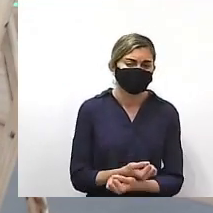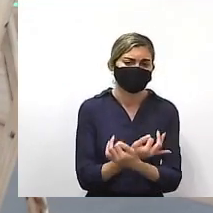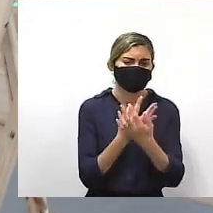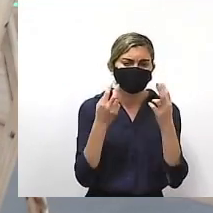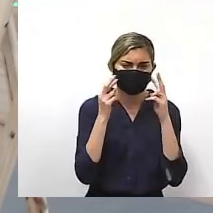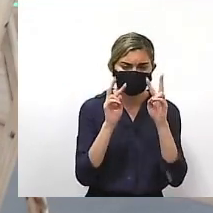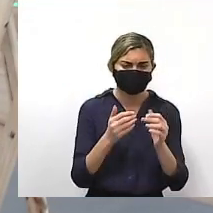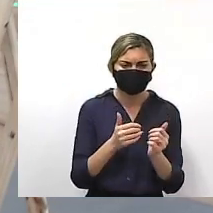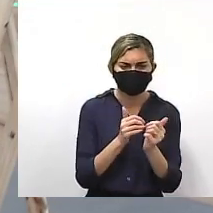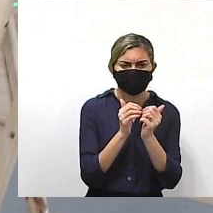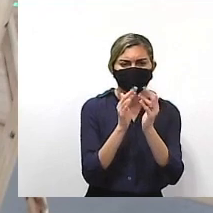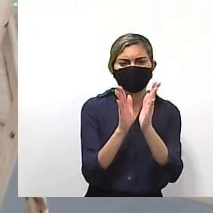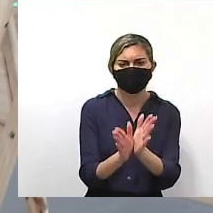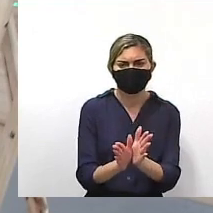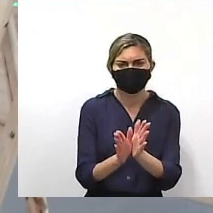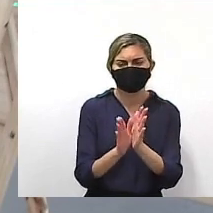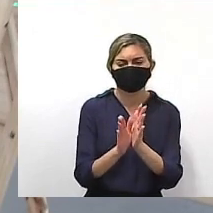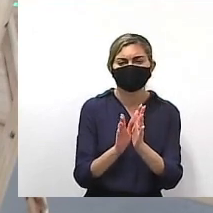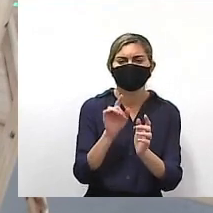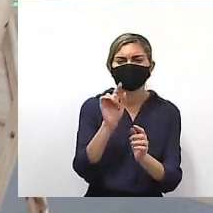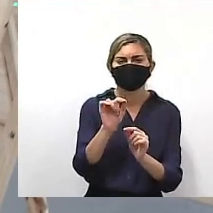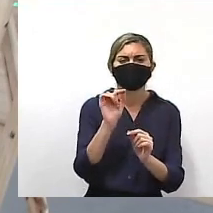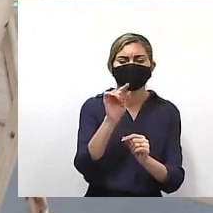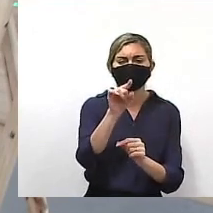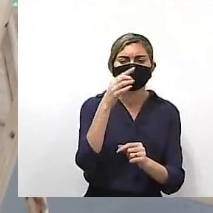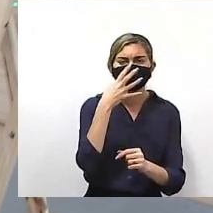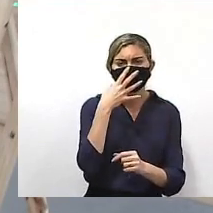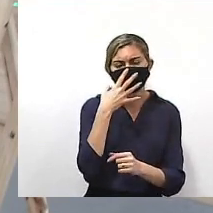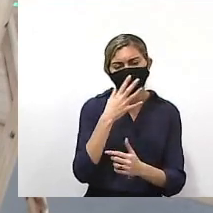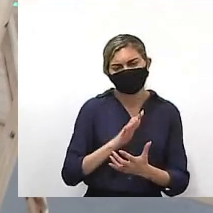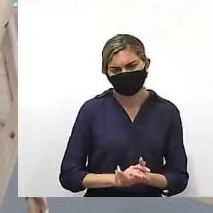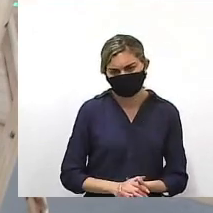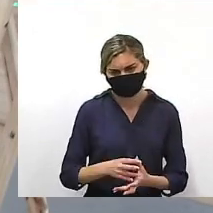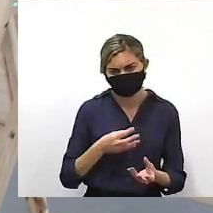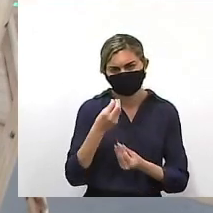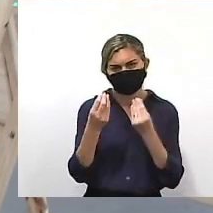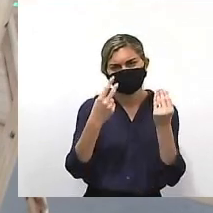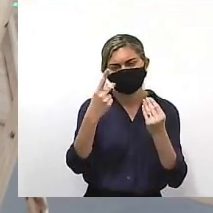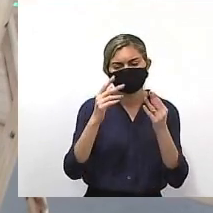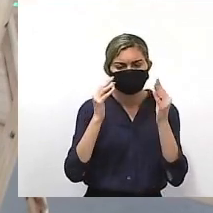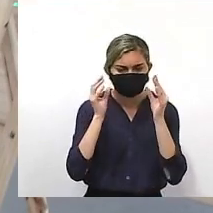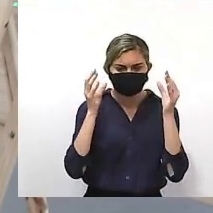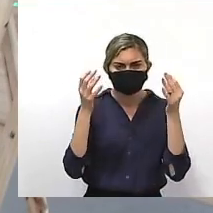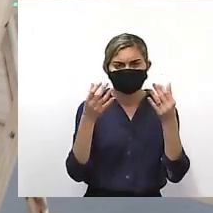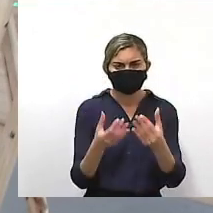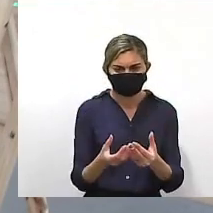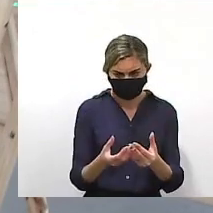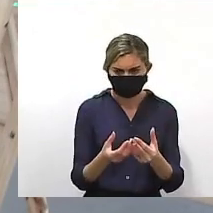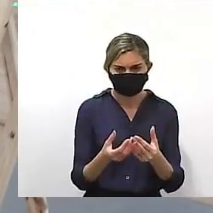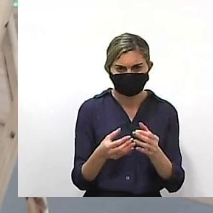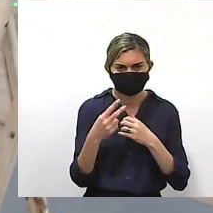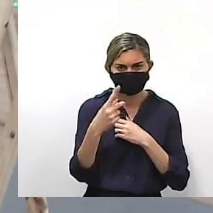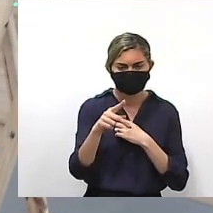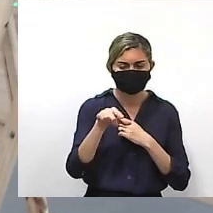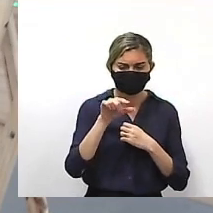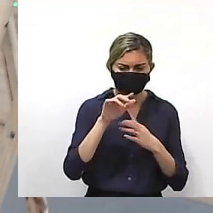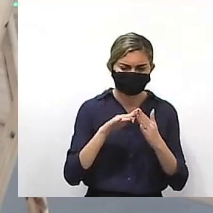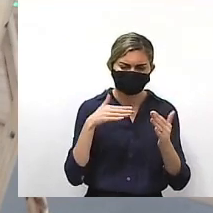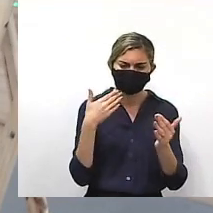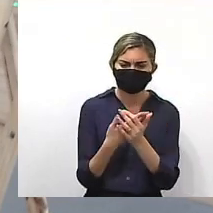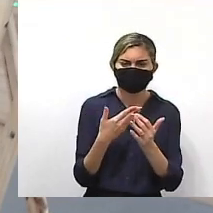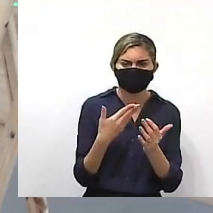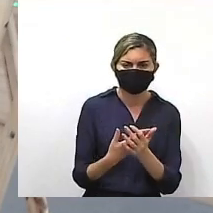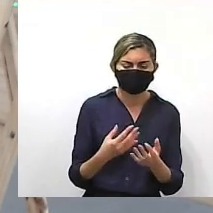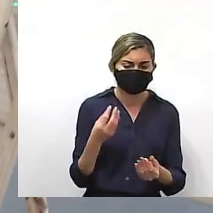abre a sua janela, o que você vê? Como é a sua comunidade? Como é a sua escola?